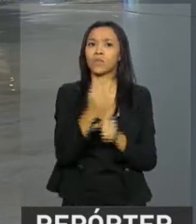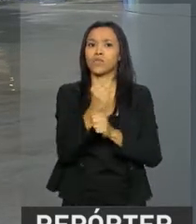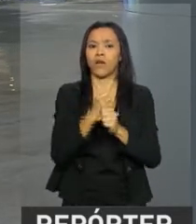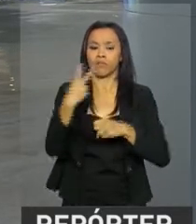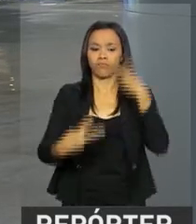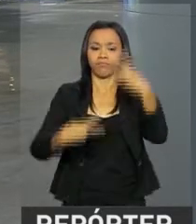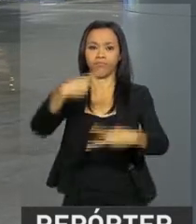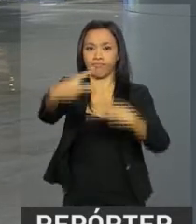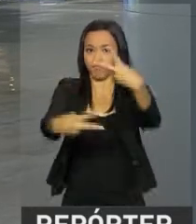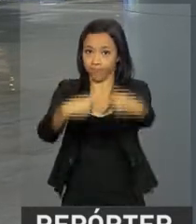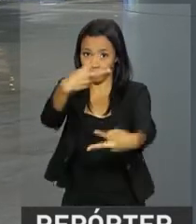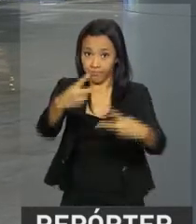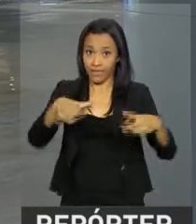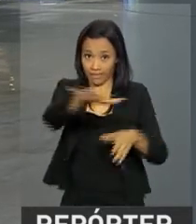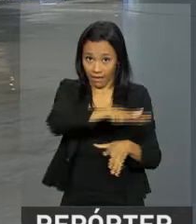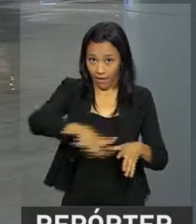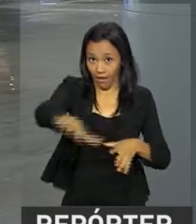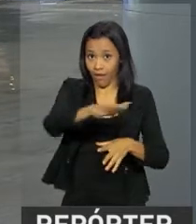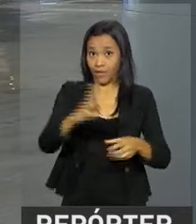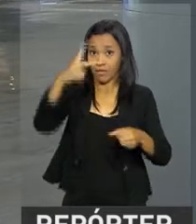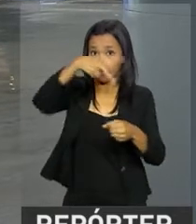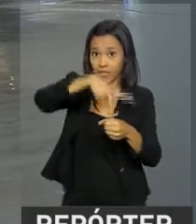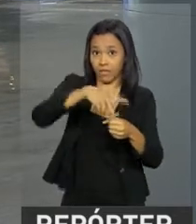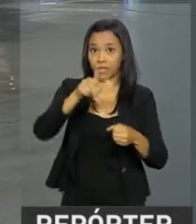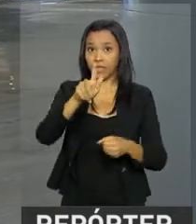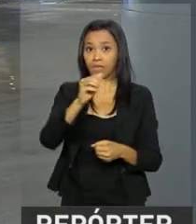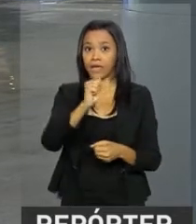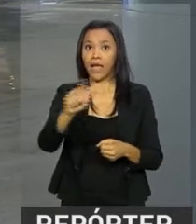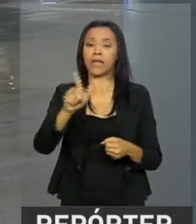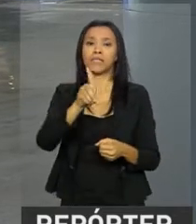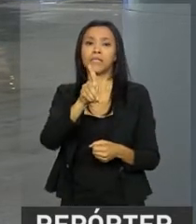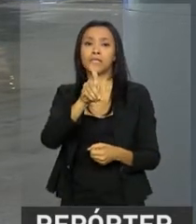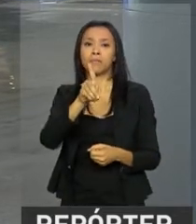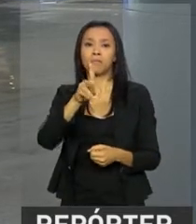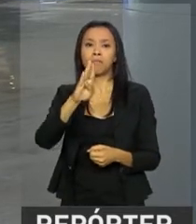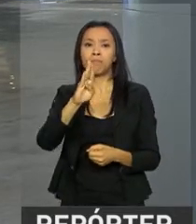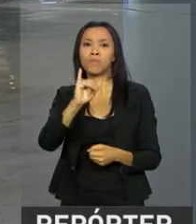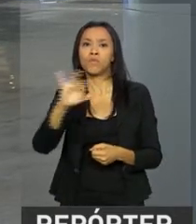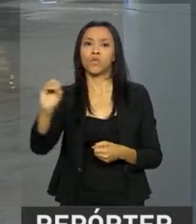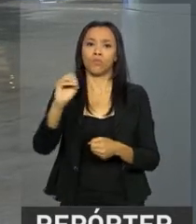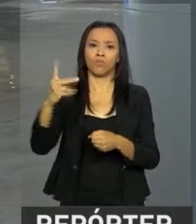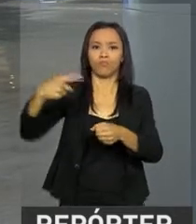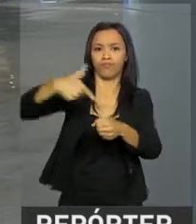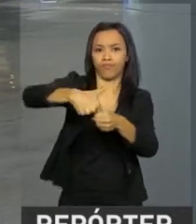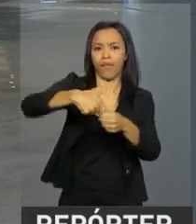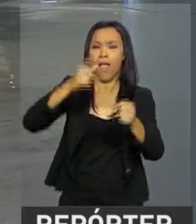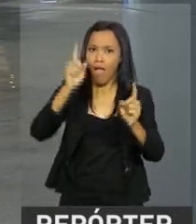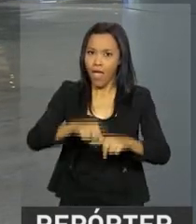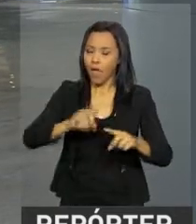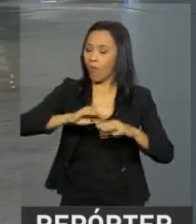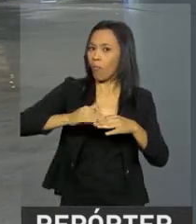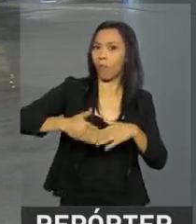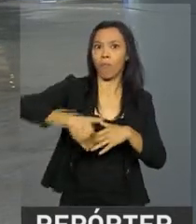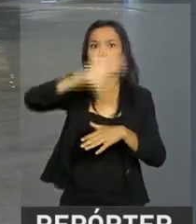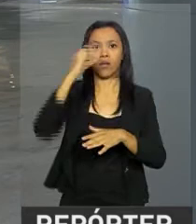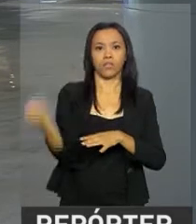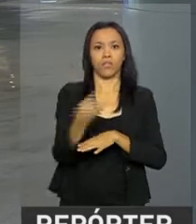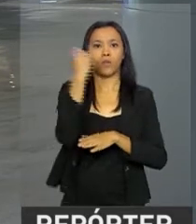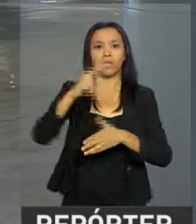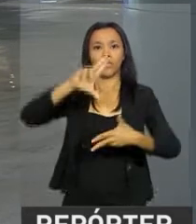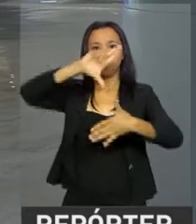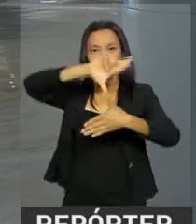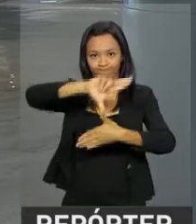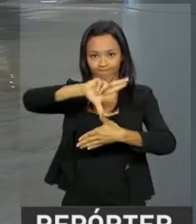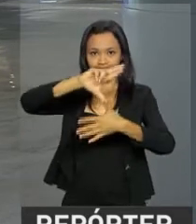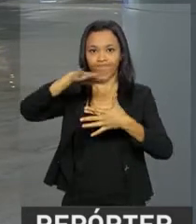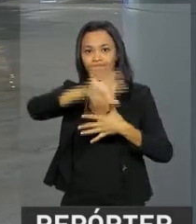de Petróleo, Gás e Biocombustíveis. Esse evento no Rio de Janeiro é o maior do setor na América Latina. O lema escolhido